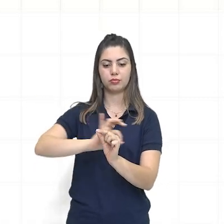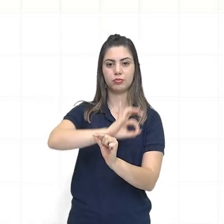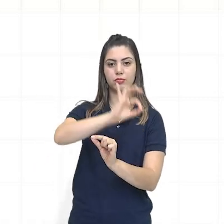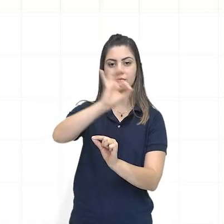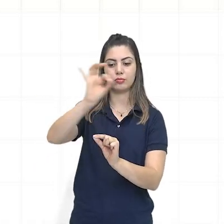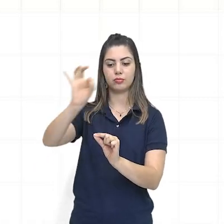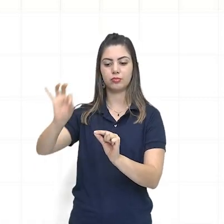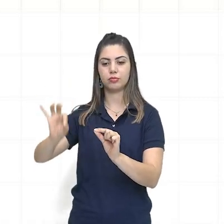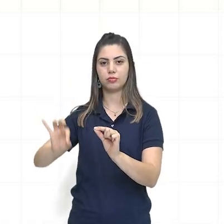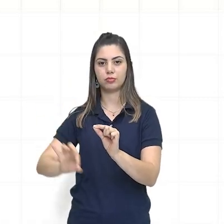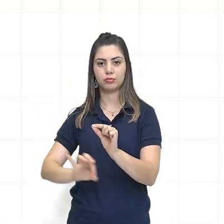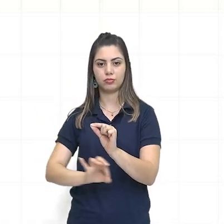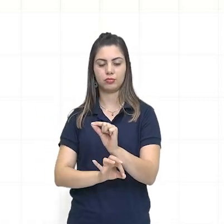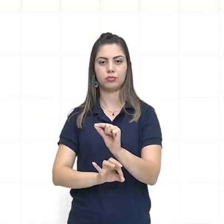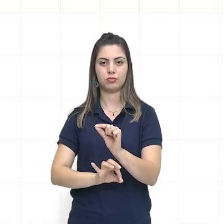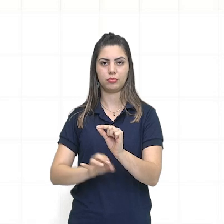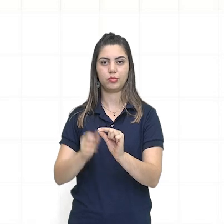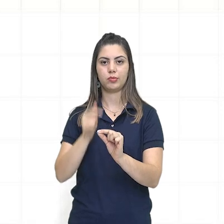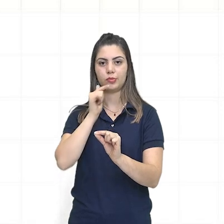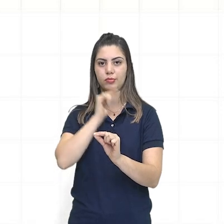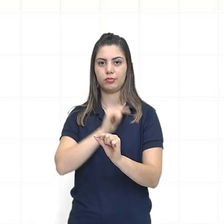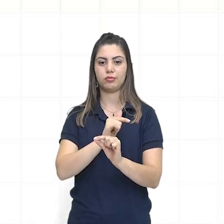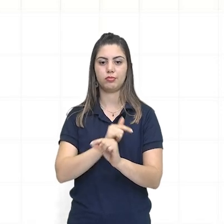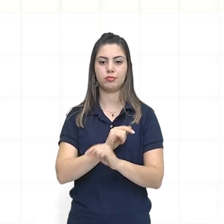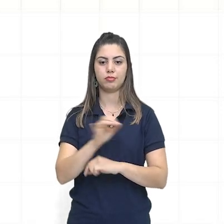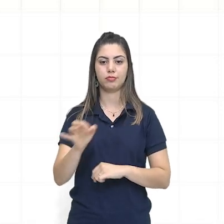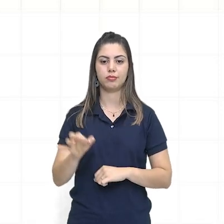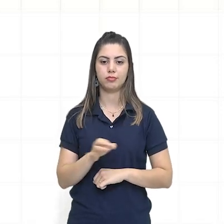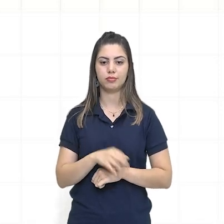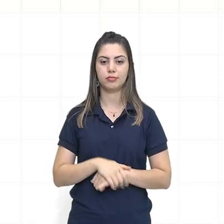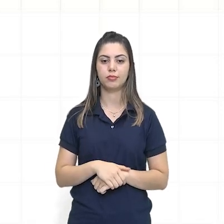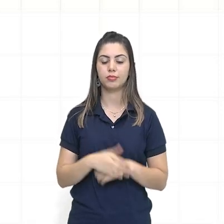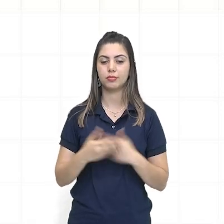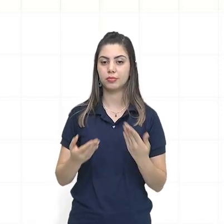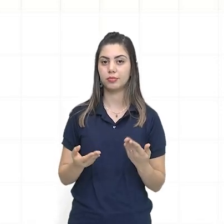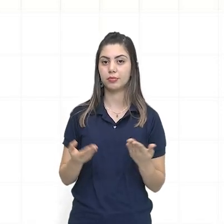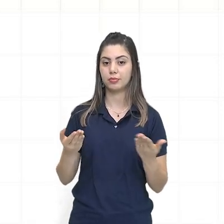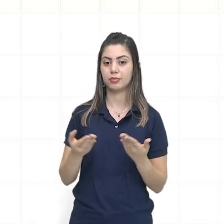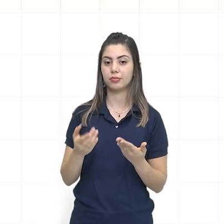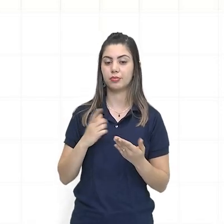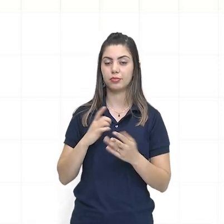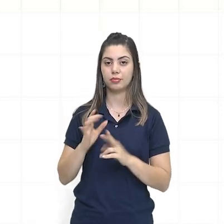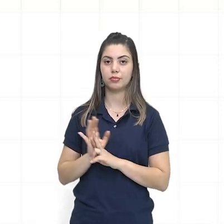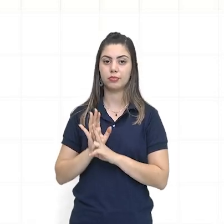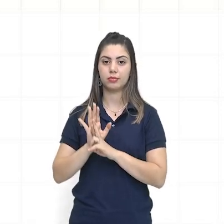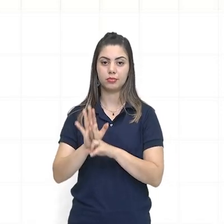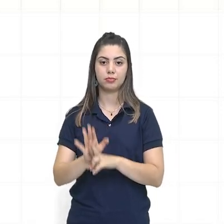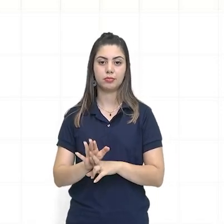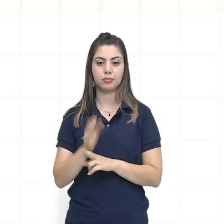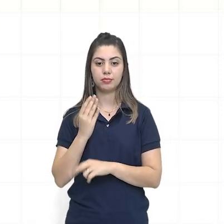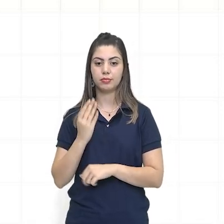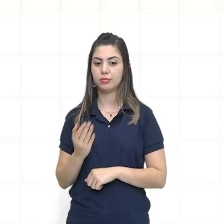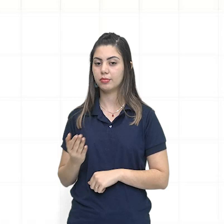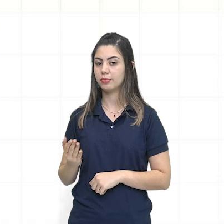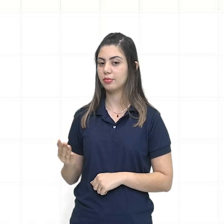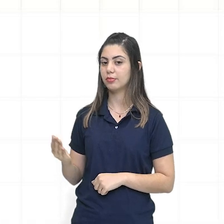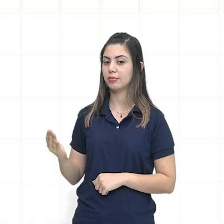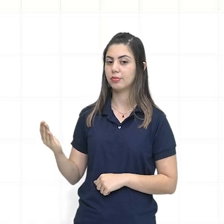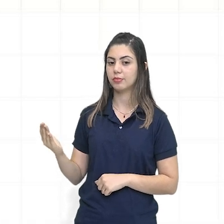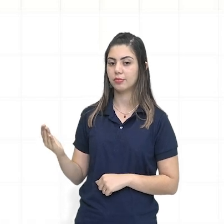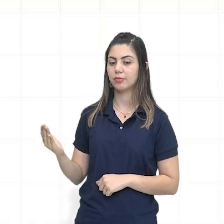e completa a sua volta. Ó, nós temos aqui uma representação nesse esquema, ó, que está